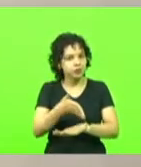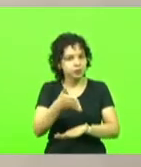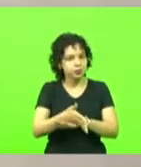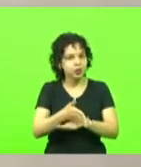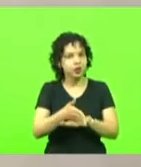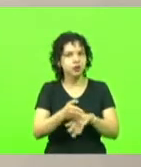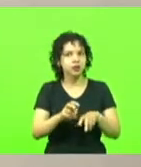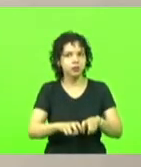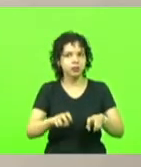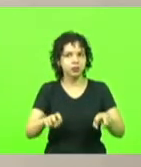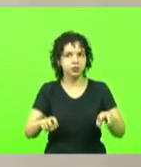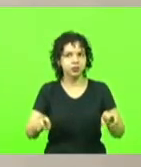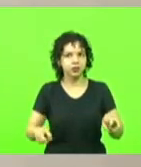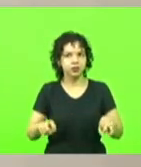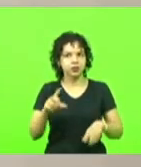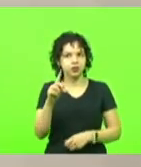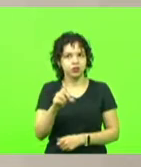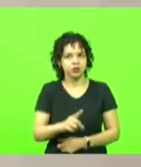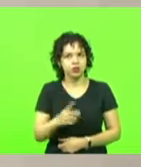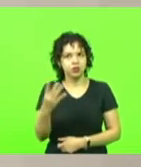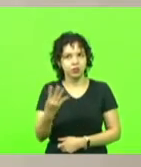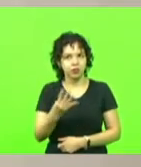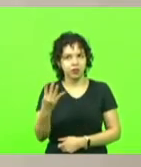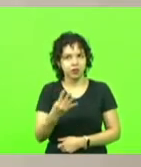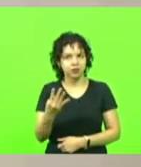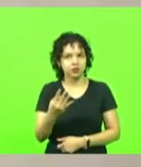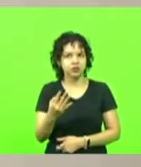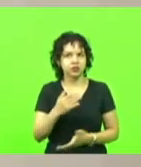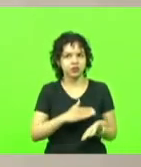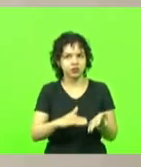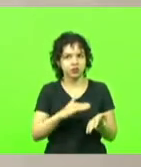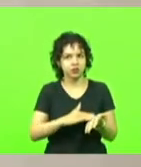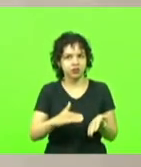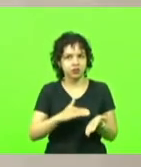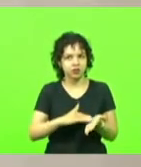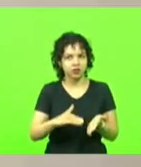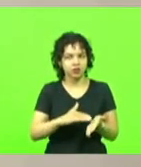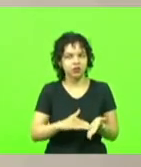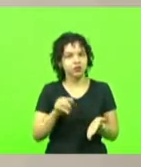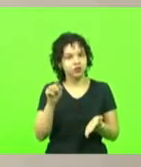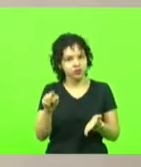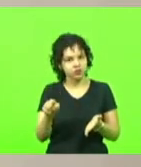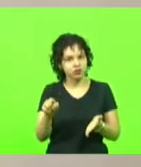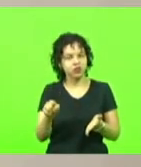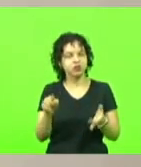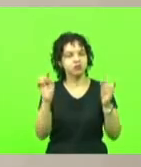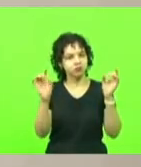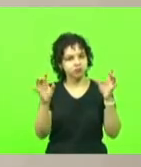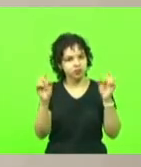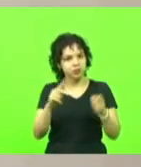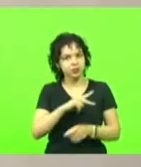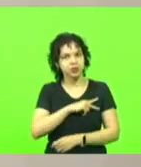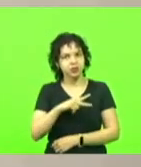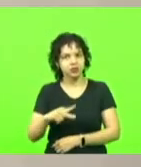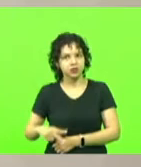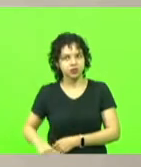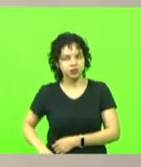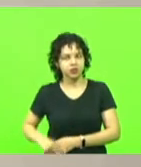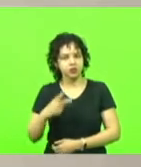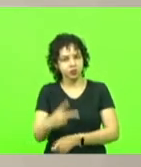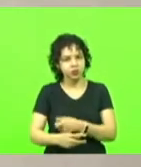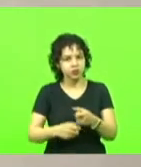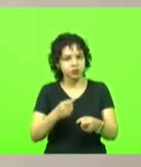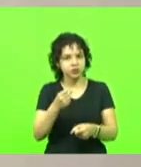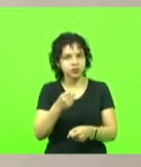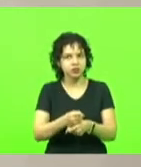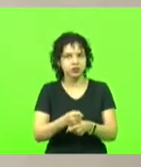como quarto secretário, onde Vossa Excelência Júlio Garcia teve a oportunidade de presidir essa casa por 2 anos, e